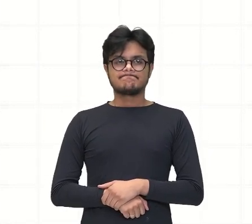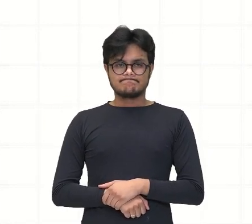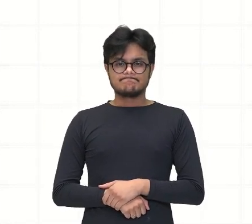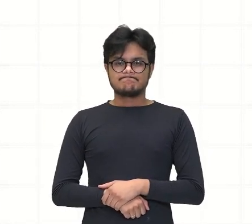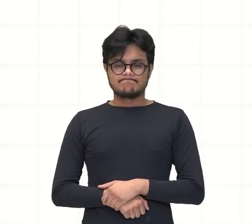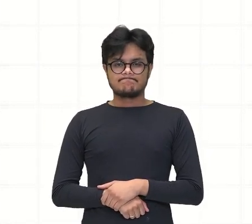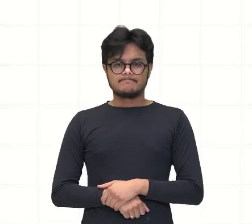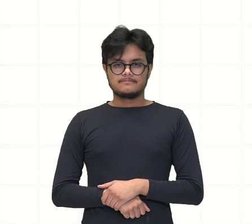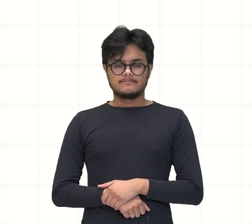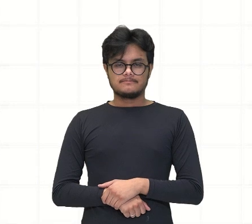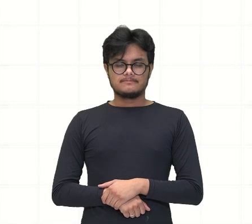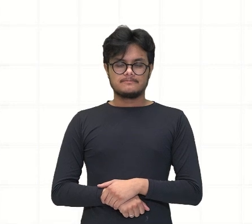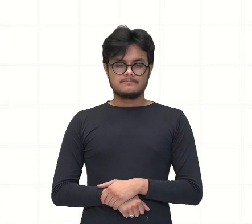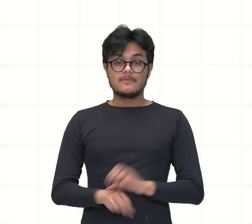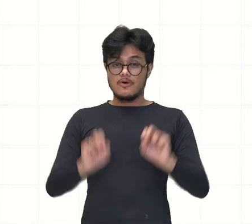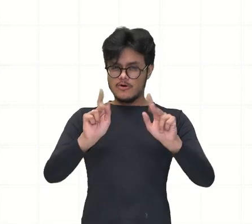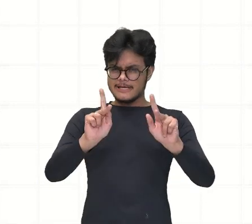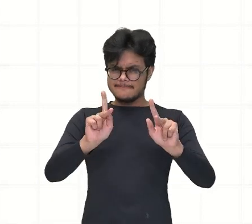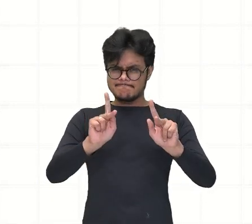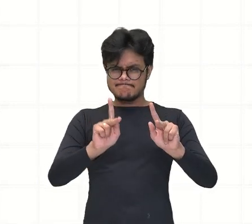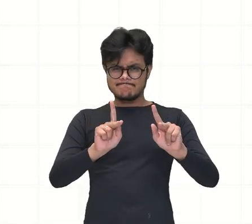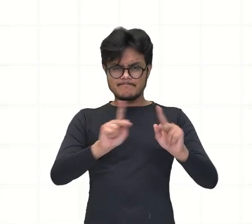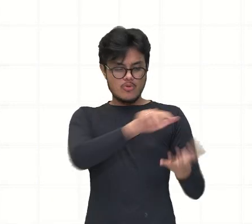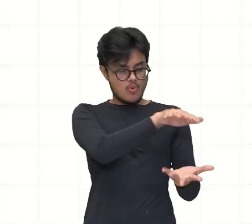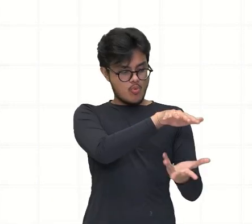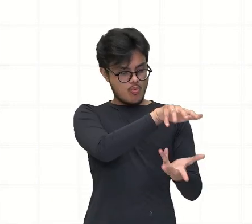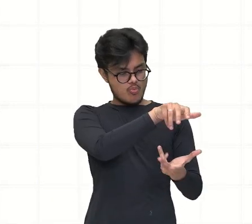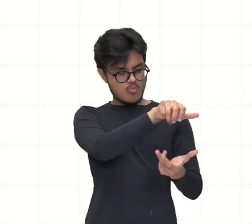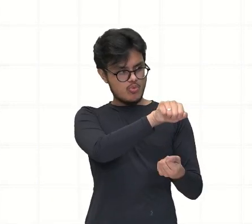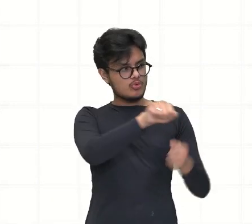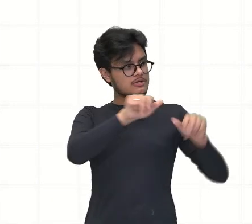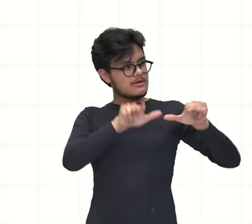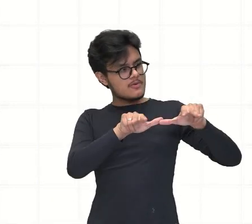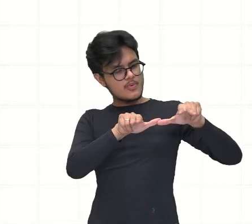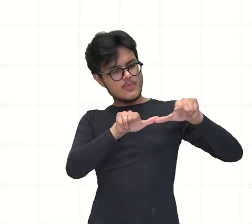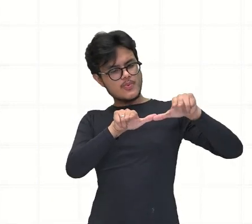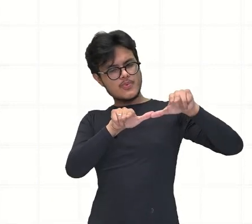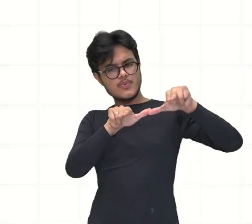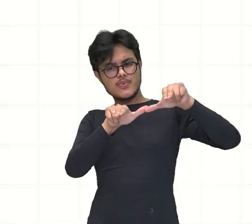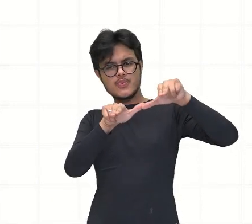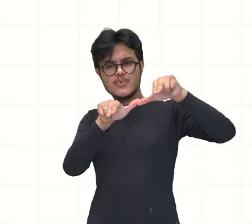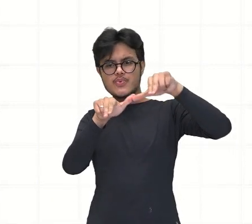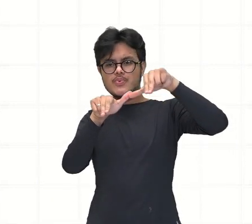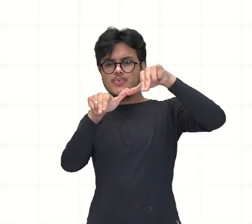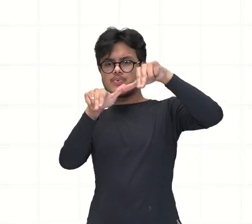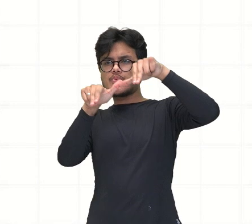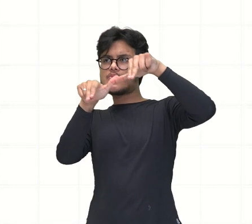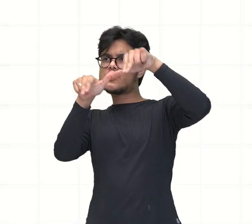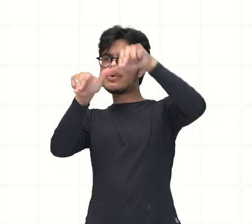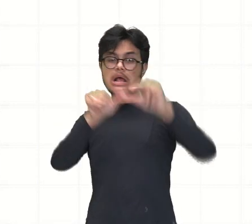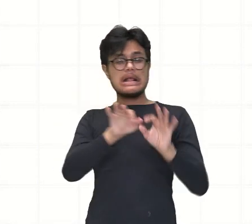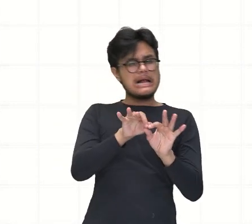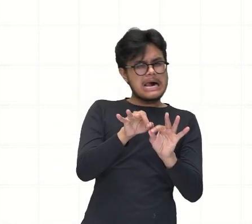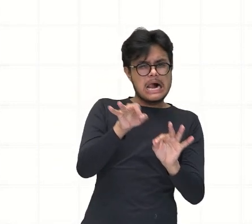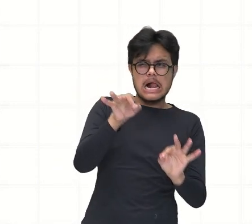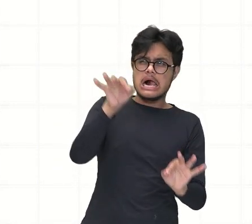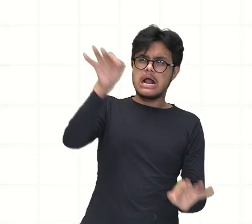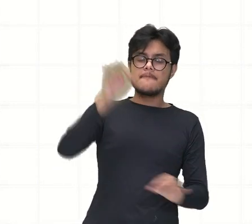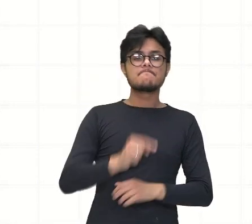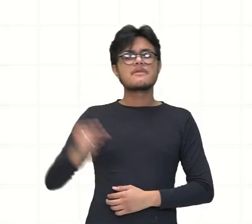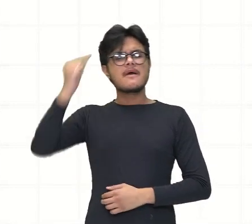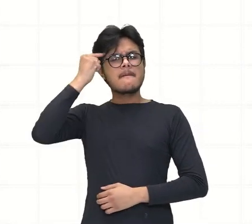um satélite ele está a essa distância da Terra. né? E aí ele pede